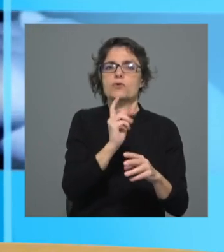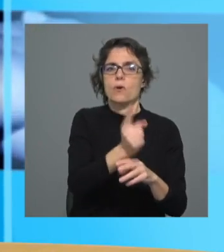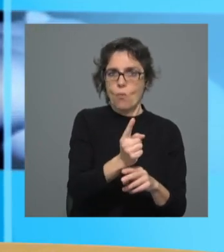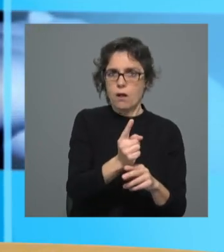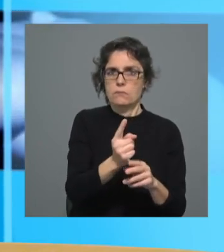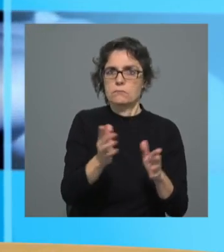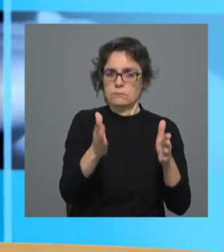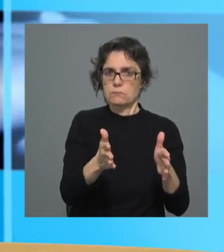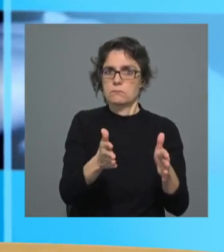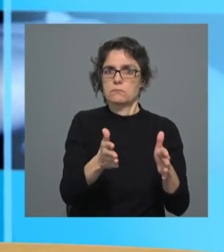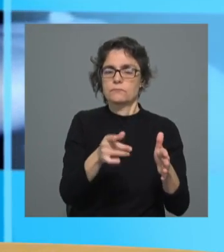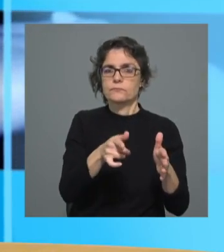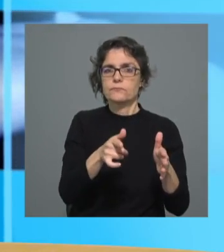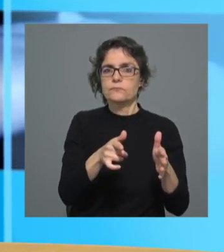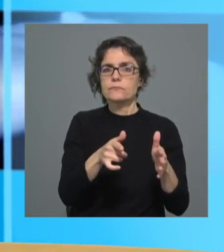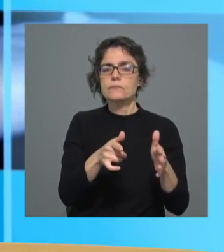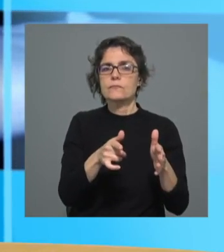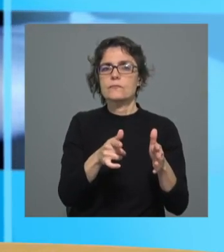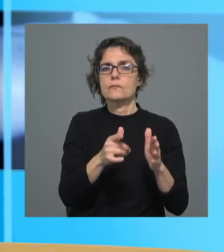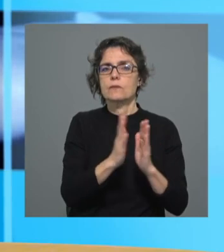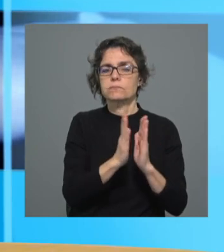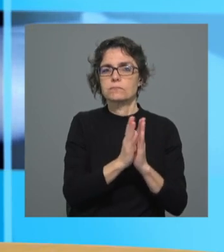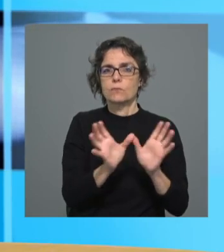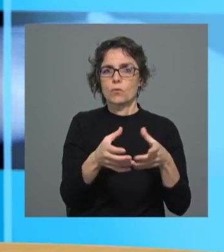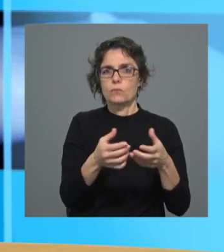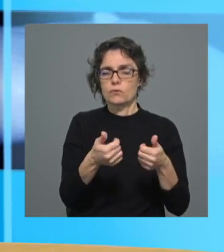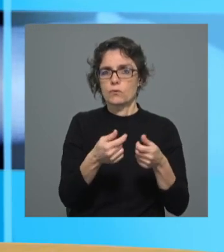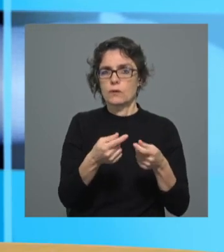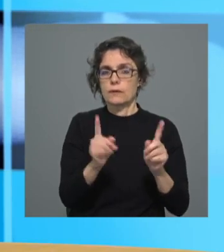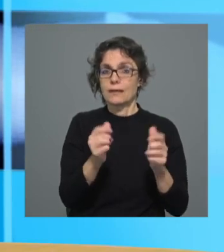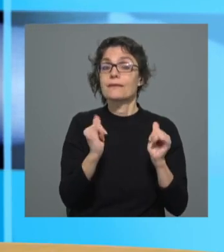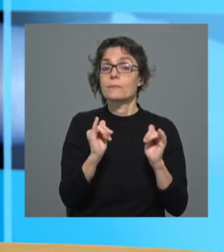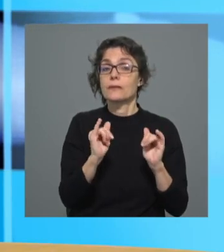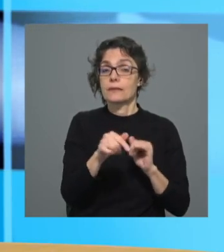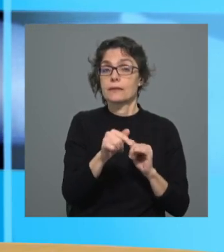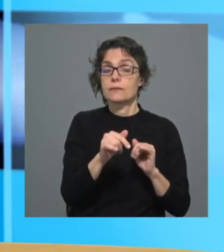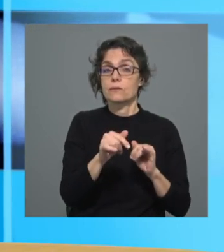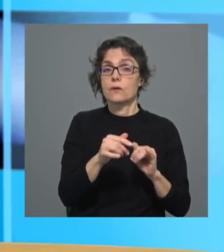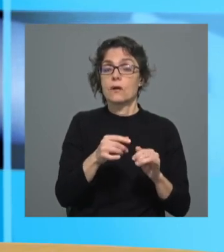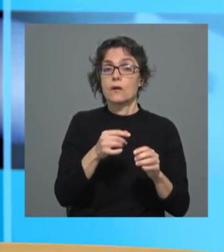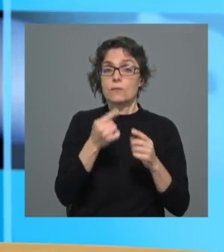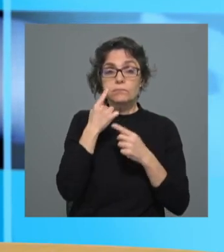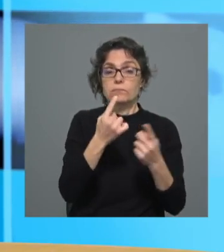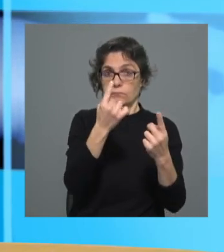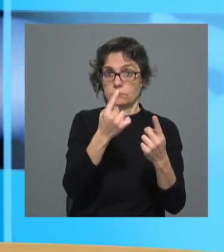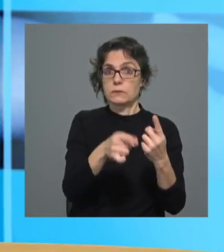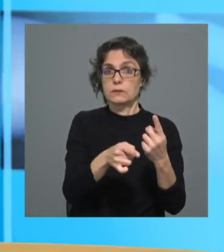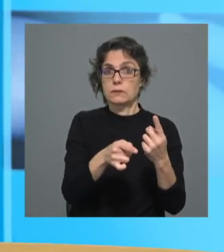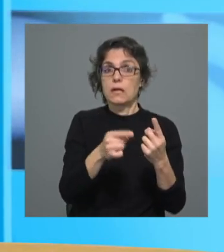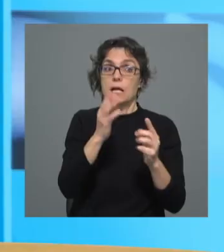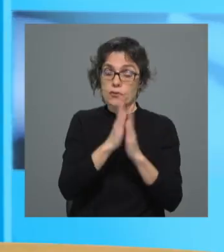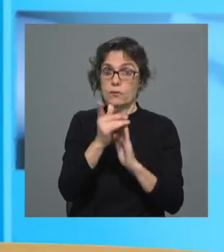de ter recebido a indicação da Comissão Independente, ter manifestado claramente o que estava em causa. Espero que mais dioceses façam